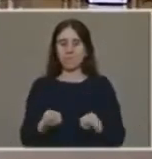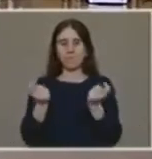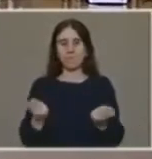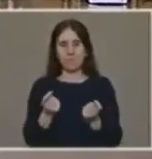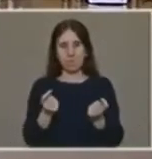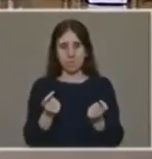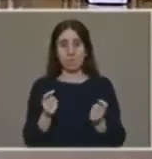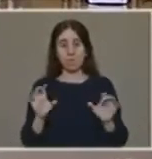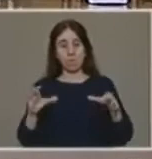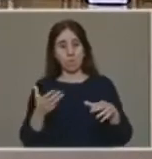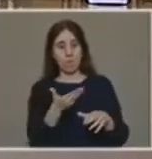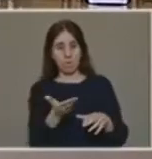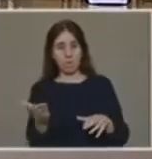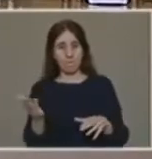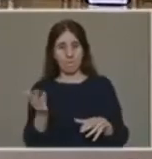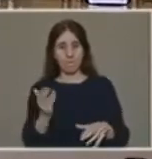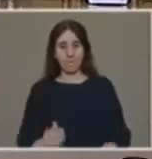através da comunidade.